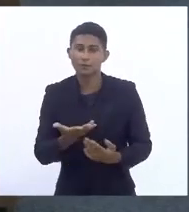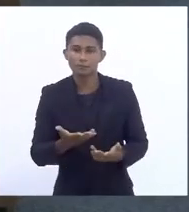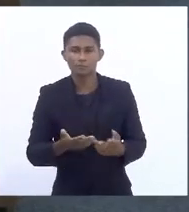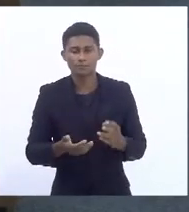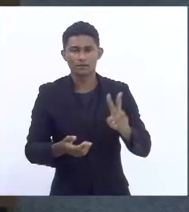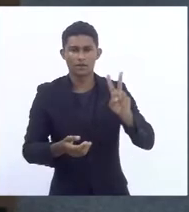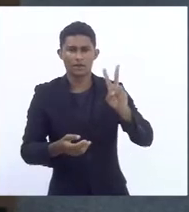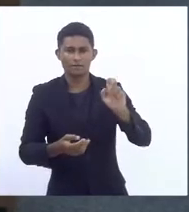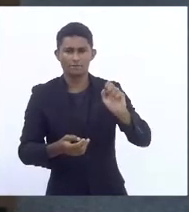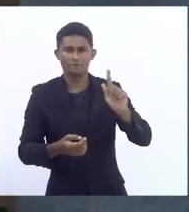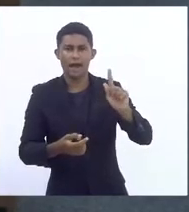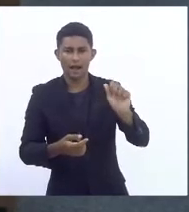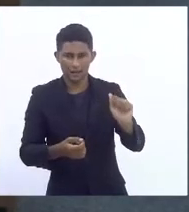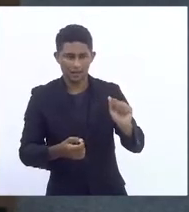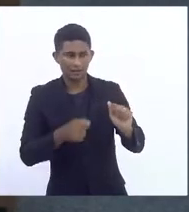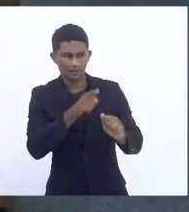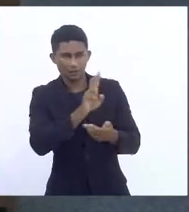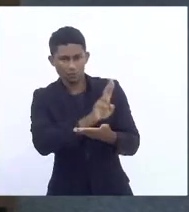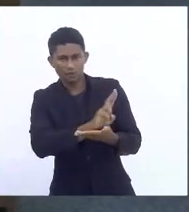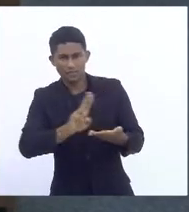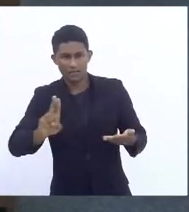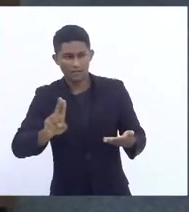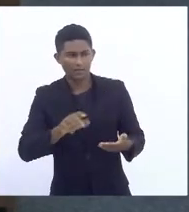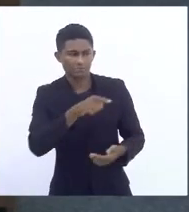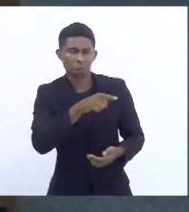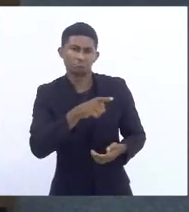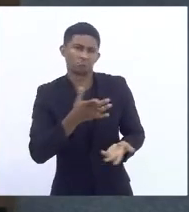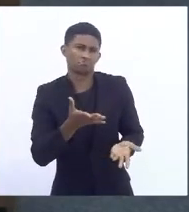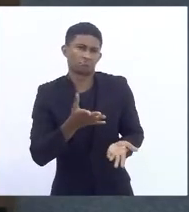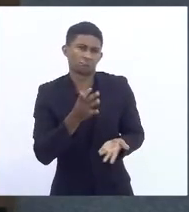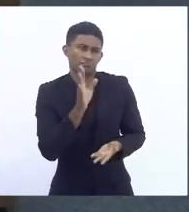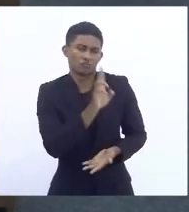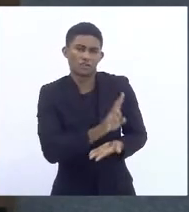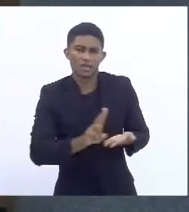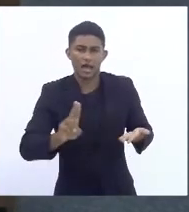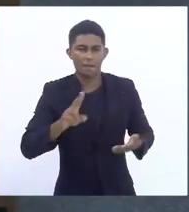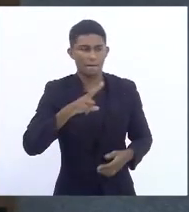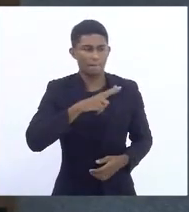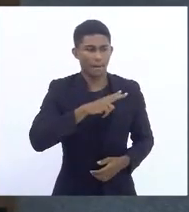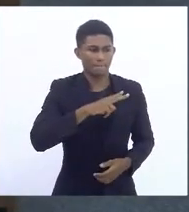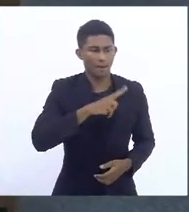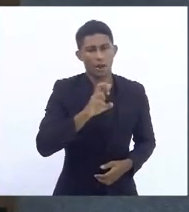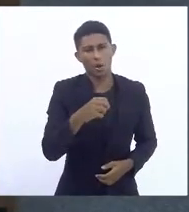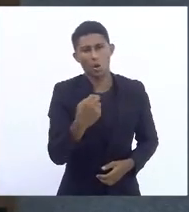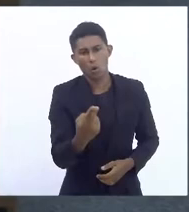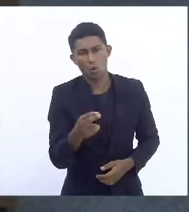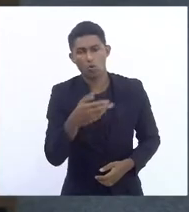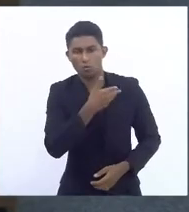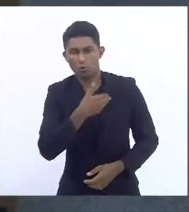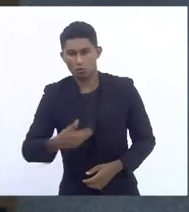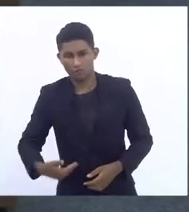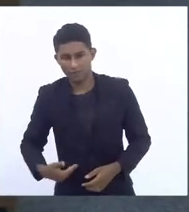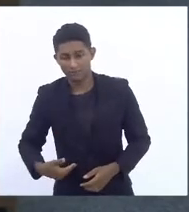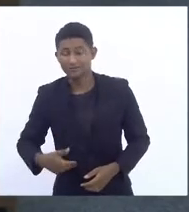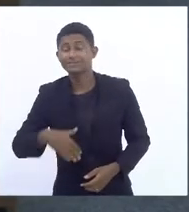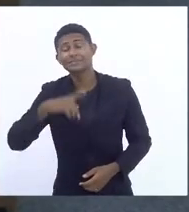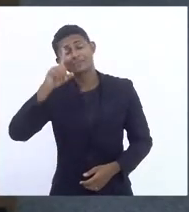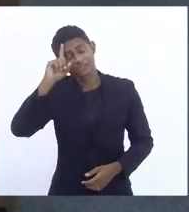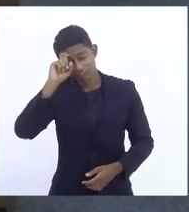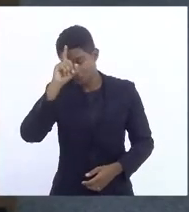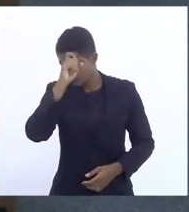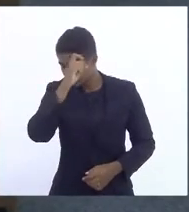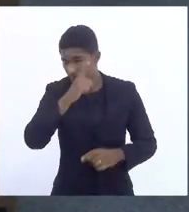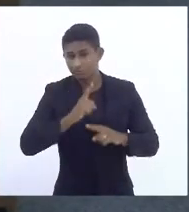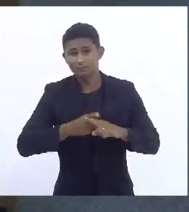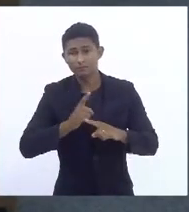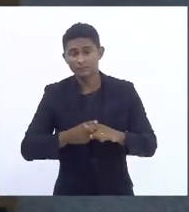ou privada, para um setor minoritário daqueles nossos jovens que já não são a maioria que se formam